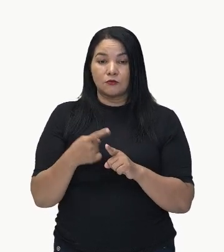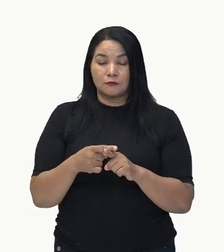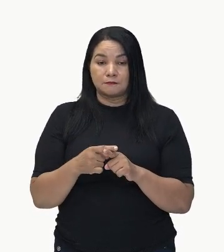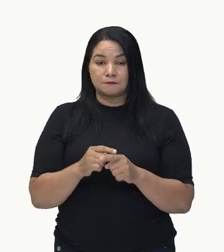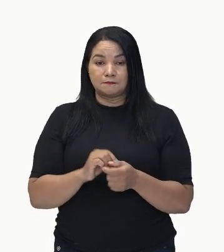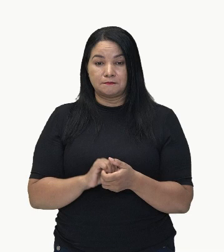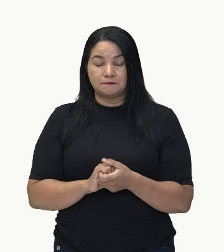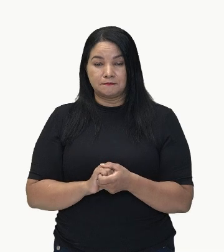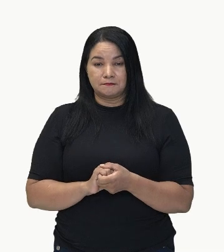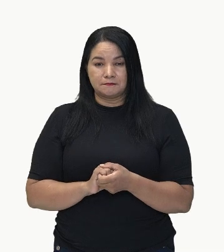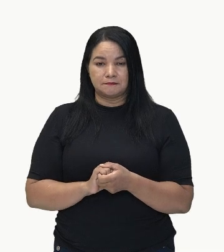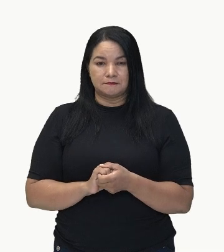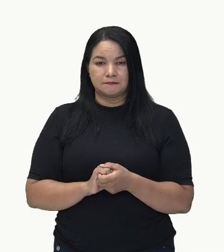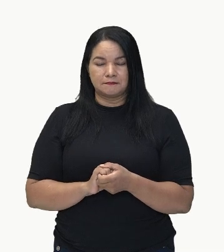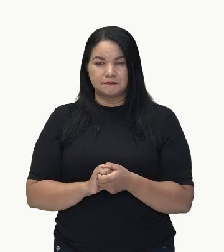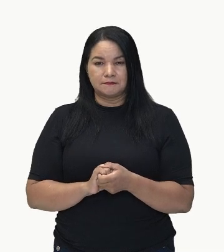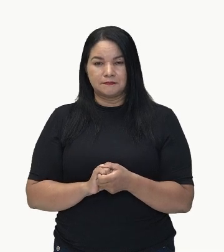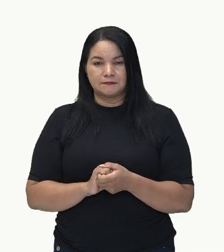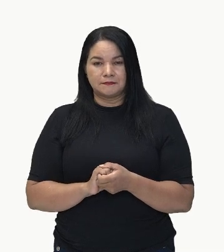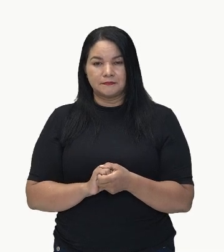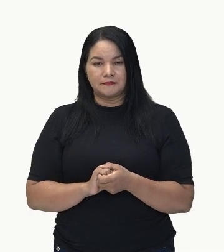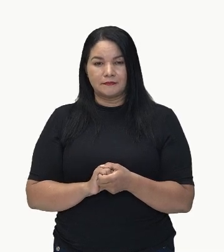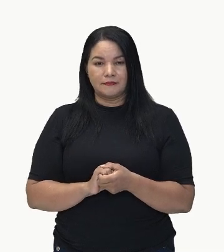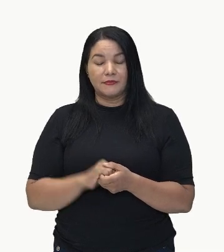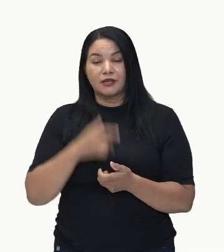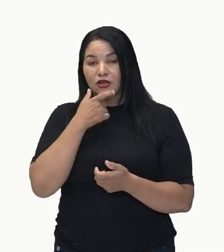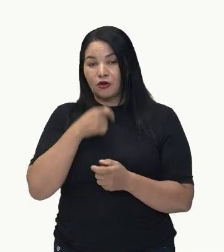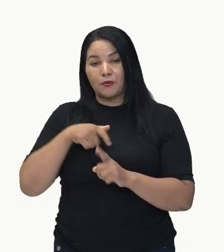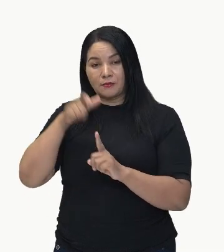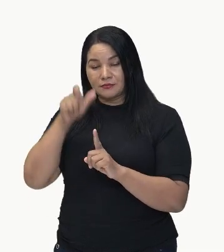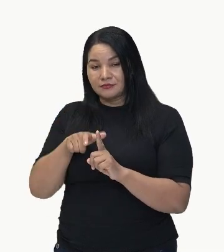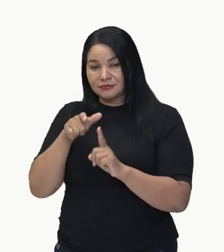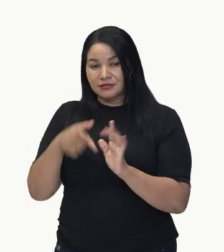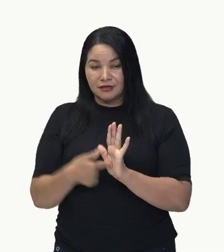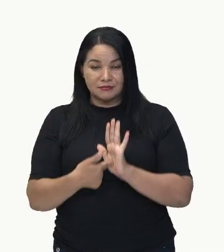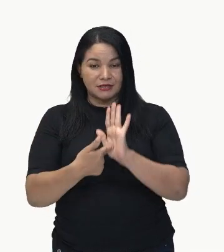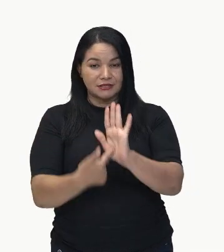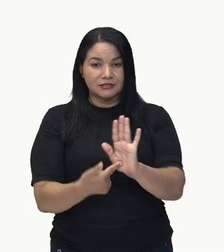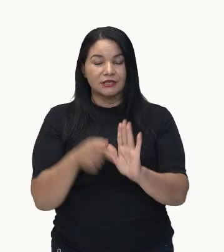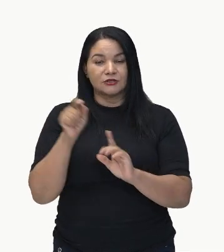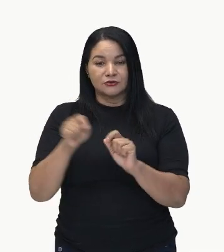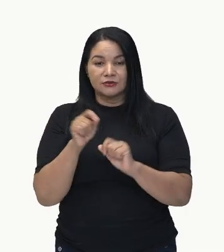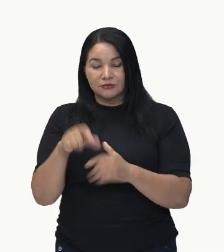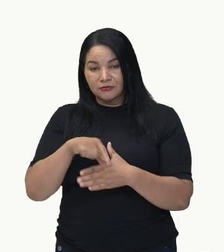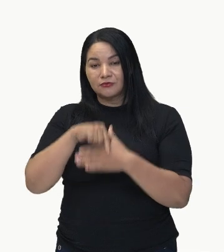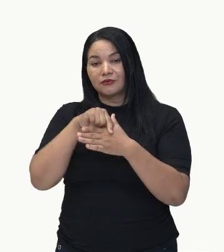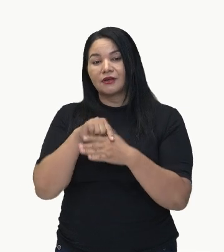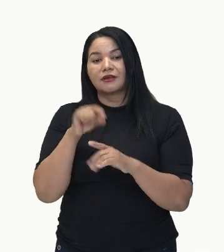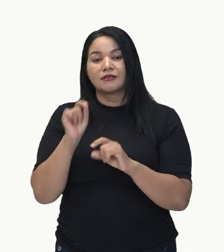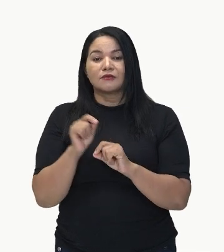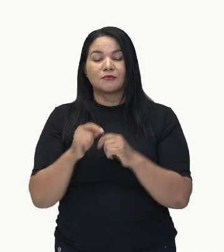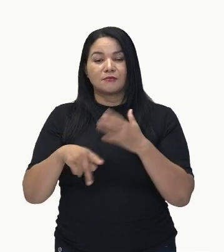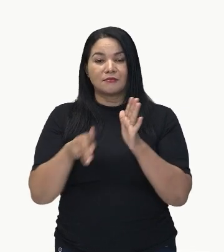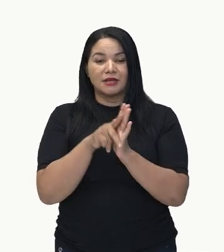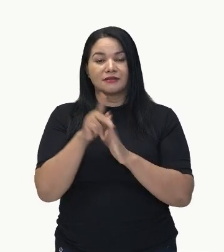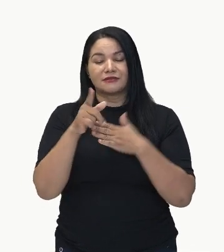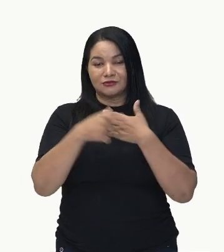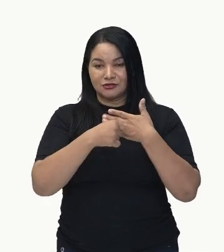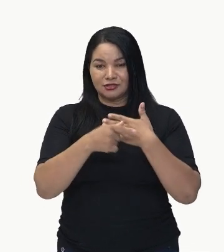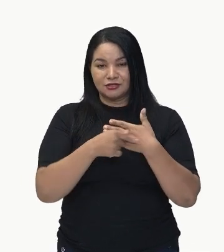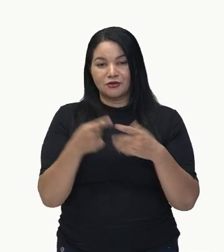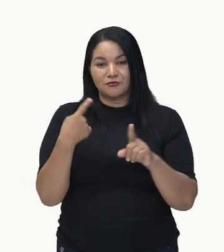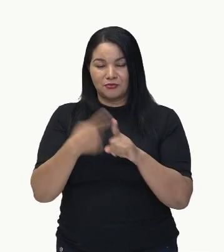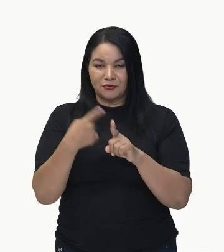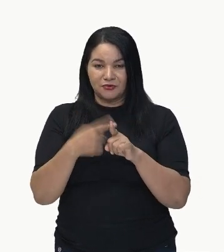é apresentado como o mestre do próprio Fernando Pessoa. Olha que interessante, né? Fernando Pessoa o tem